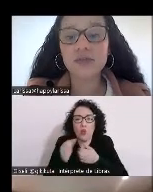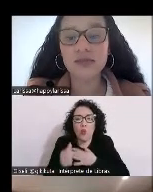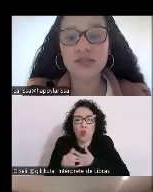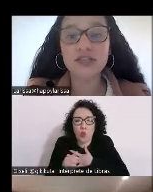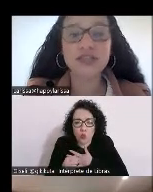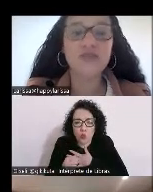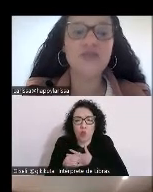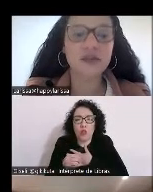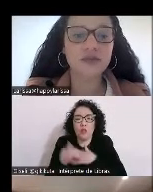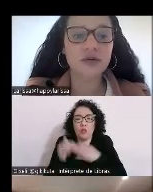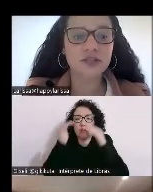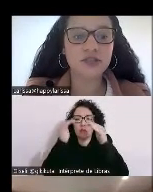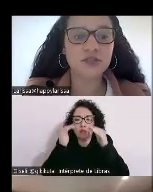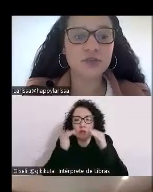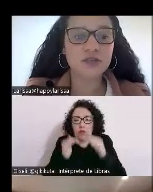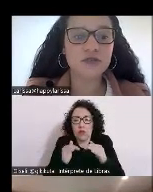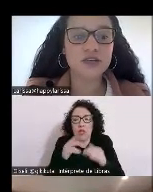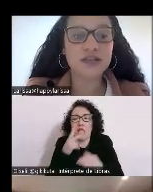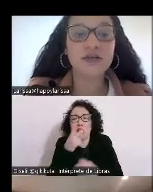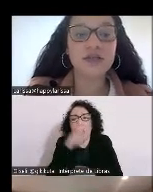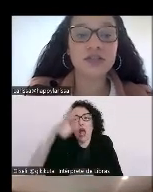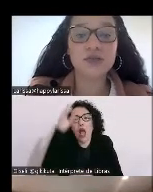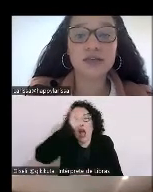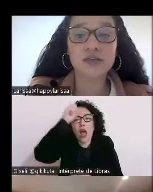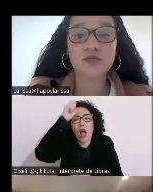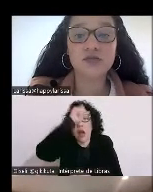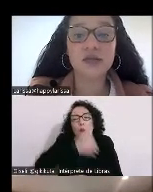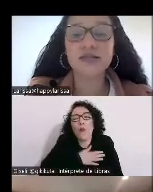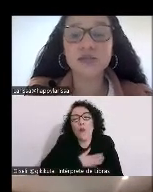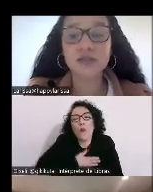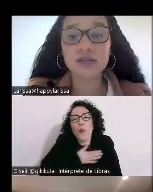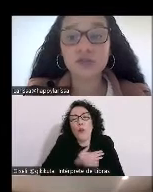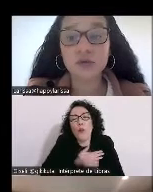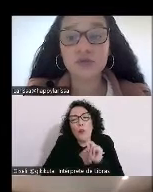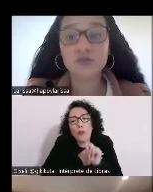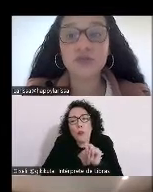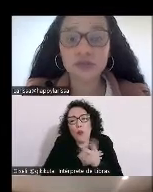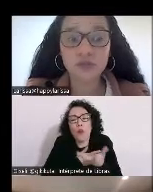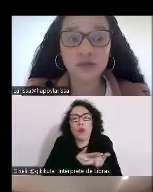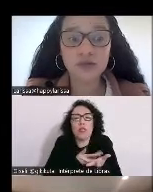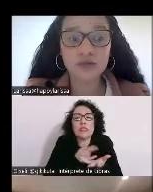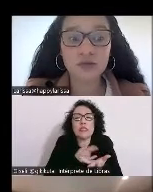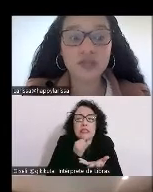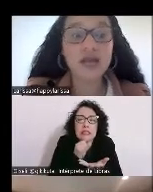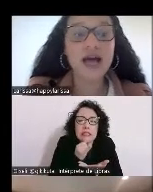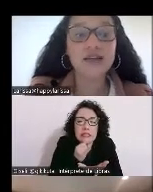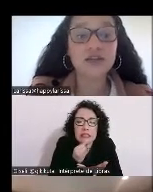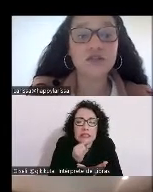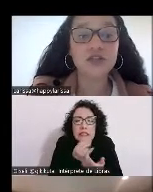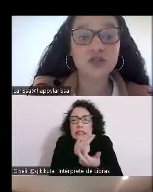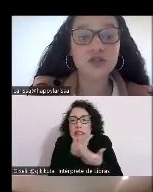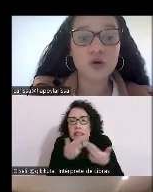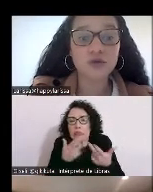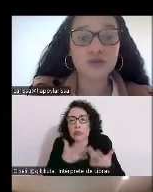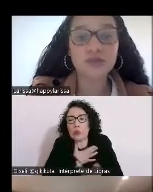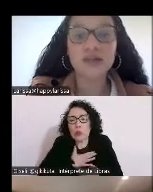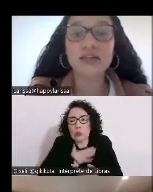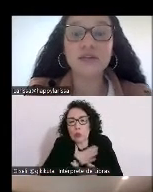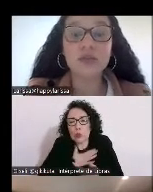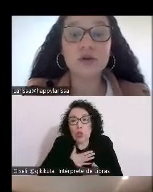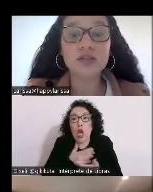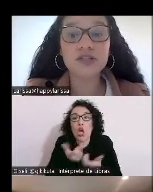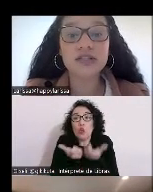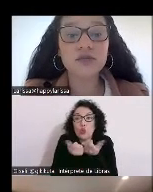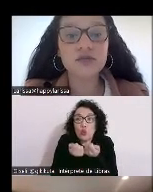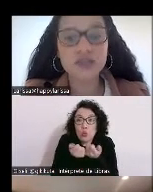de aprendizagem que a Valerie gosta. A gente pode ver ali que ela gosta de aprender sobre simulações, usando simulações através de jogos. Ela